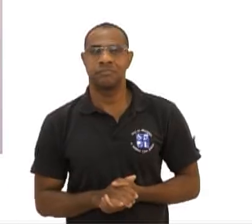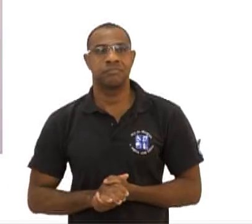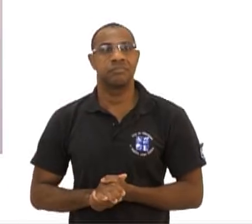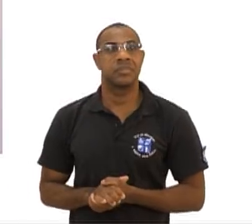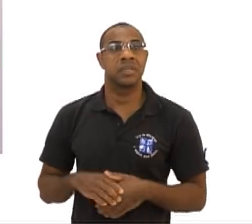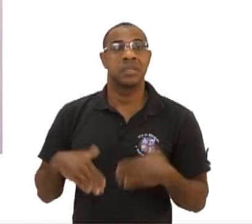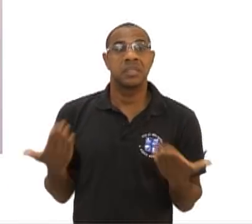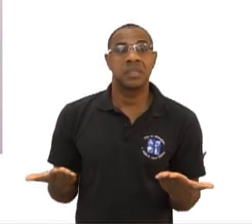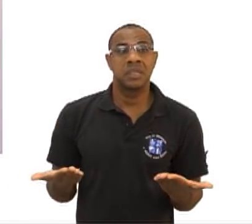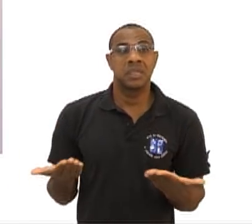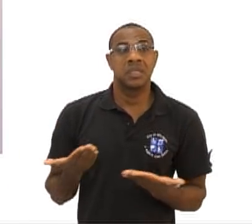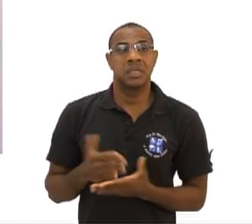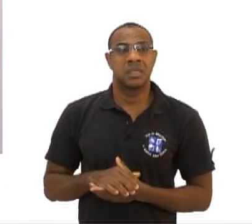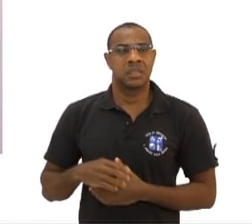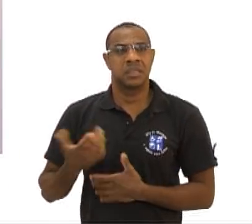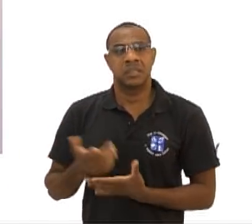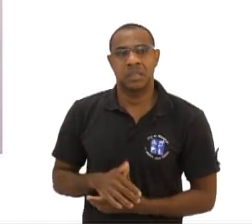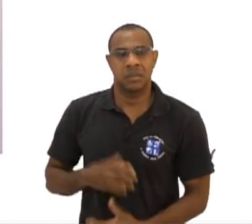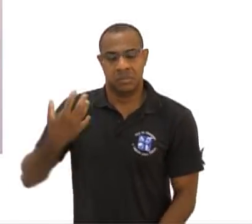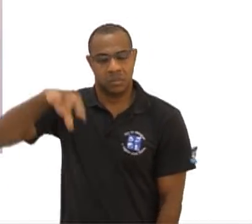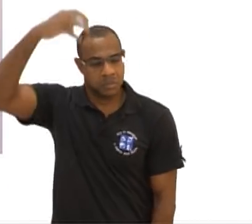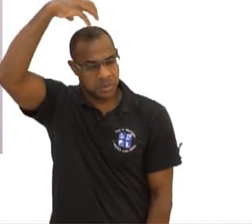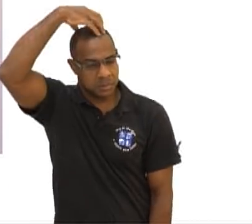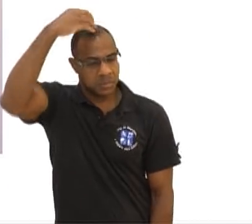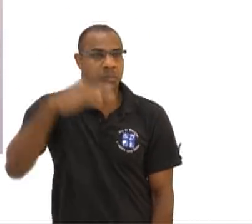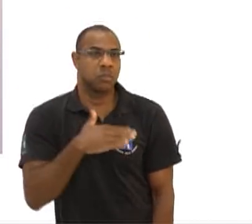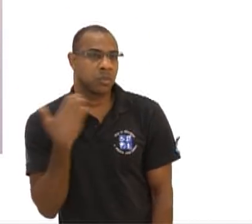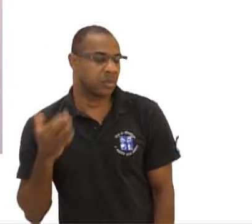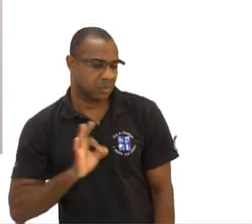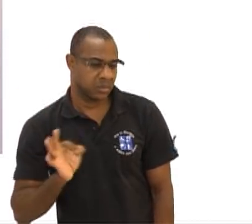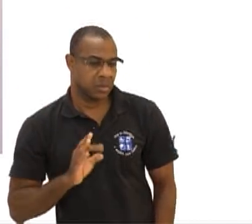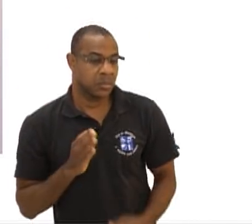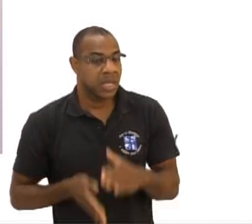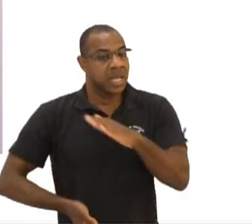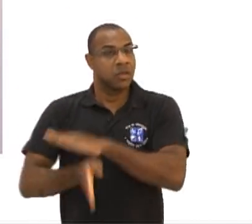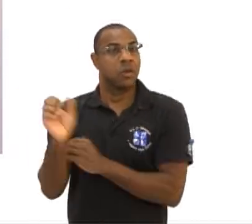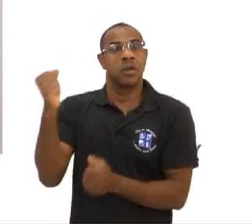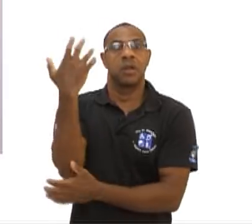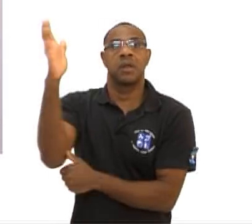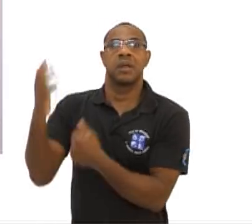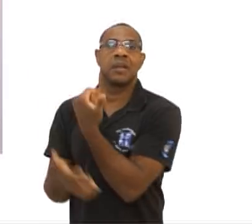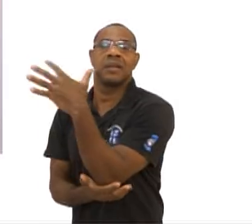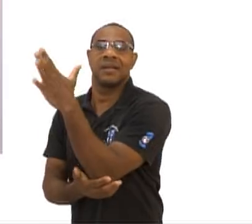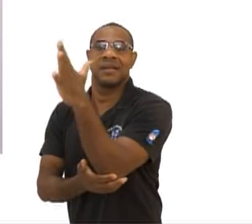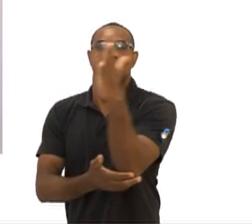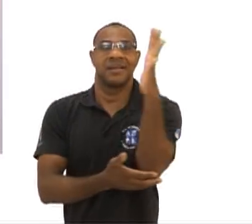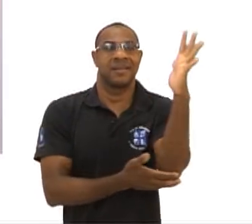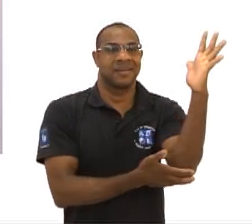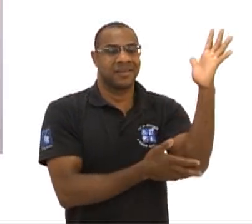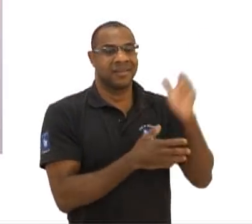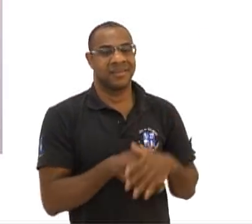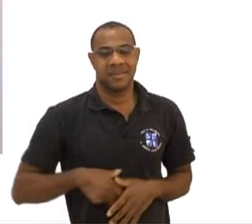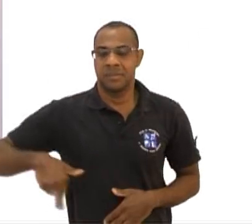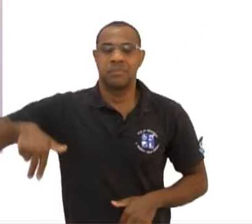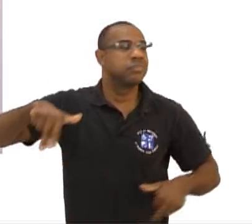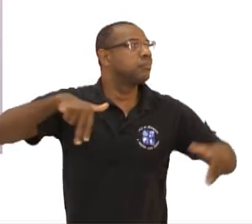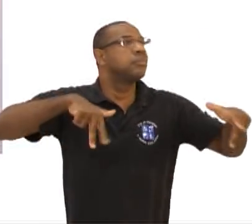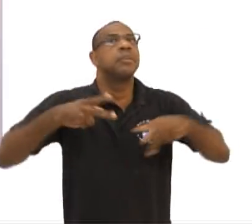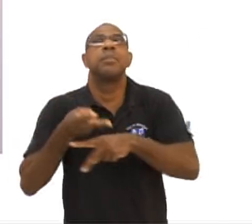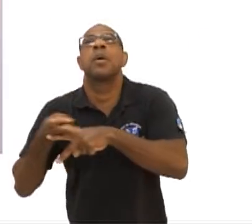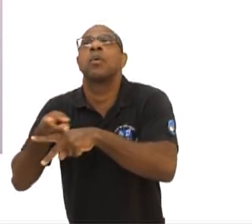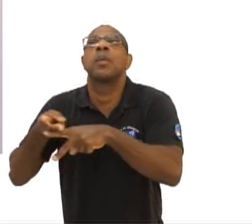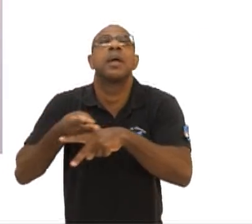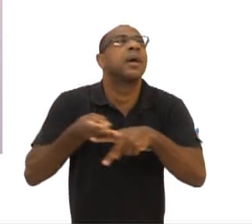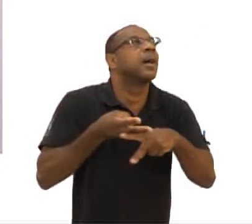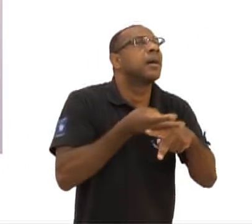de fato, o príncipe Siddhartha Gautama morreu, porque ele entrou na floresta e virou um peregrino, vagando buscando a verdade.